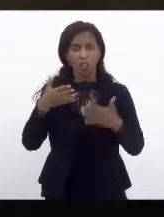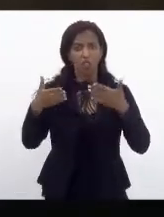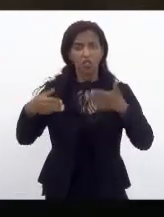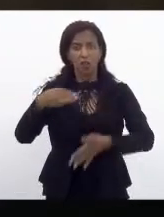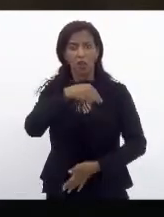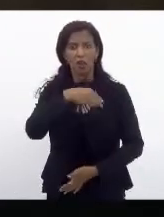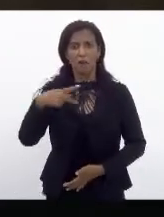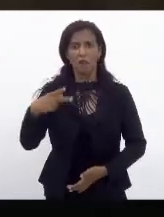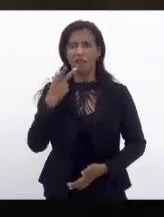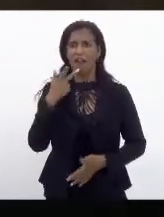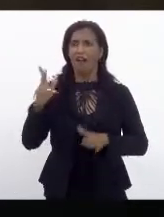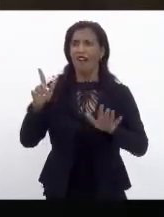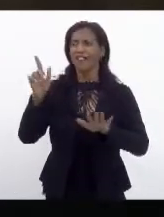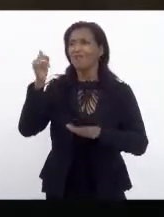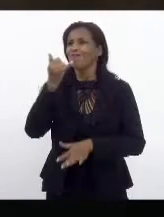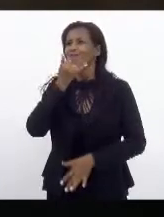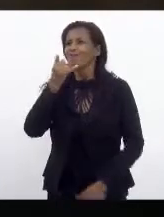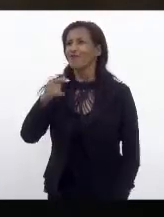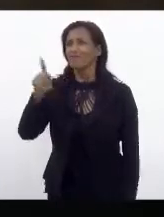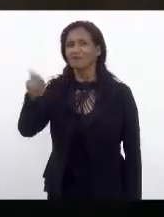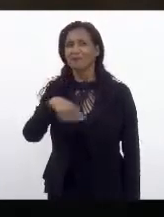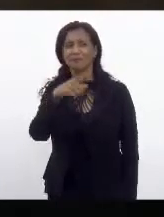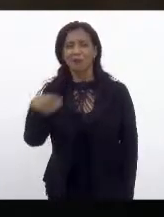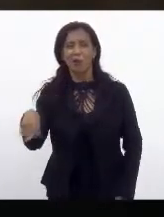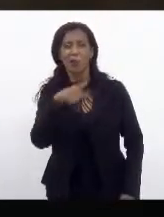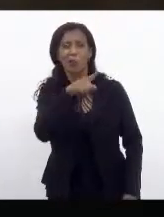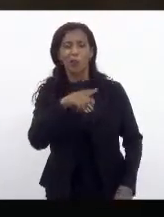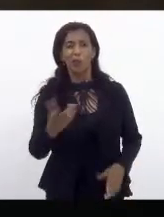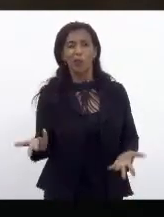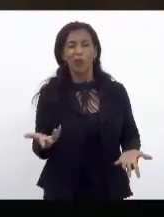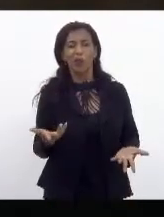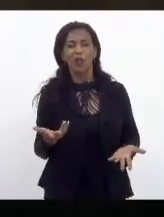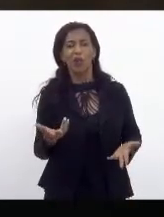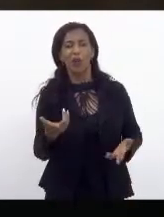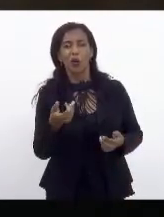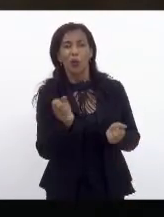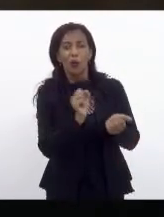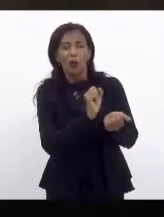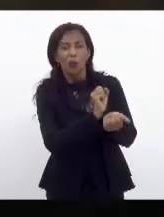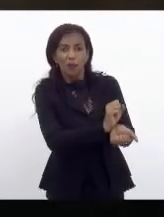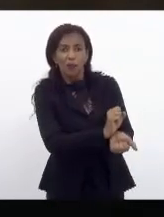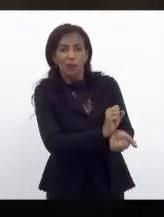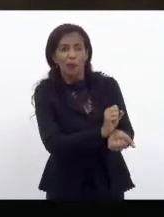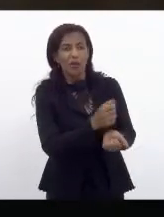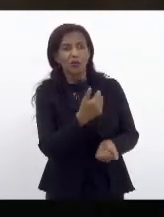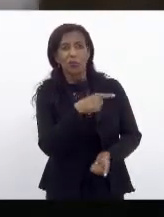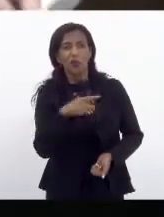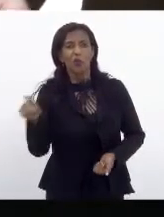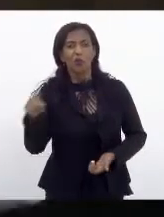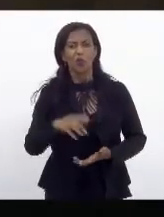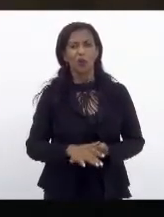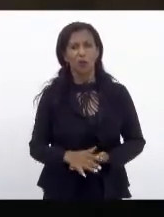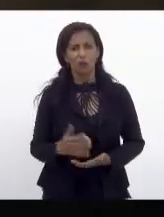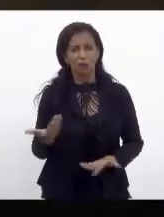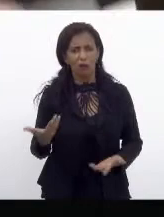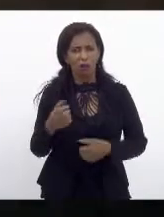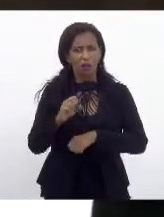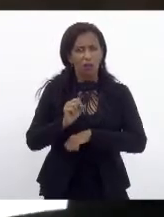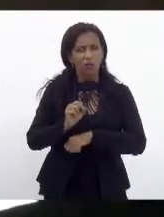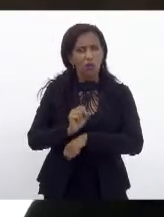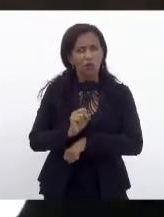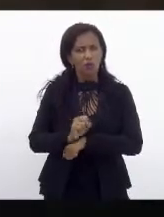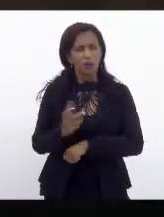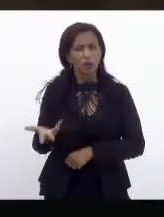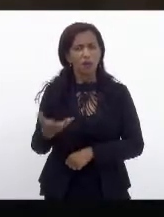Ministério Público e avisa que não vai ter mais sessão porque o vagabundo preso não foi conduzido ao fórum. E aquele policial passou 6, 7, 8 horas para estar com a sua